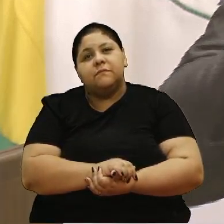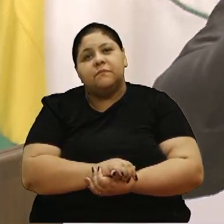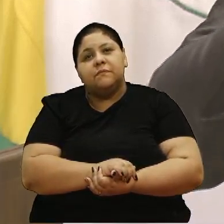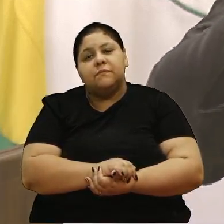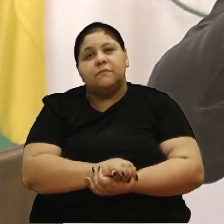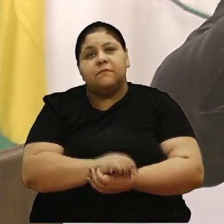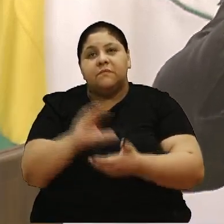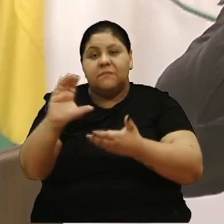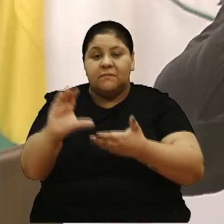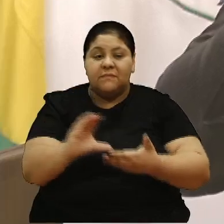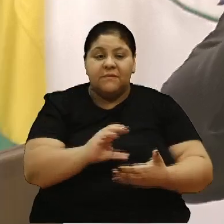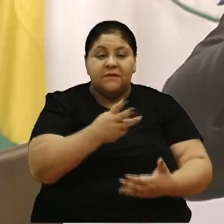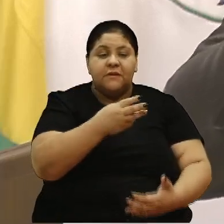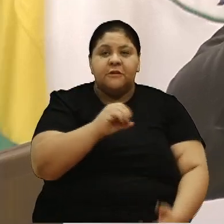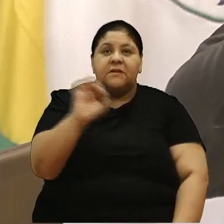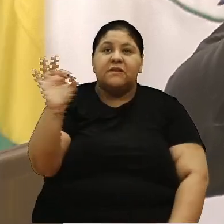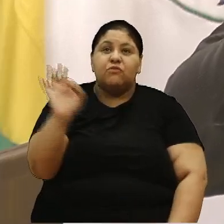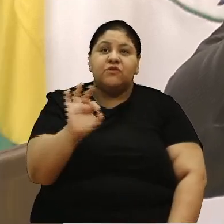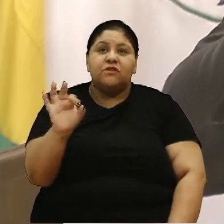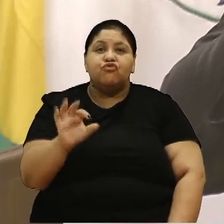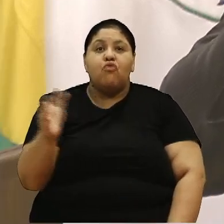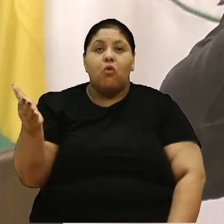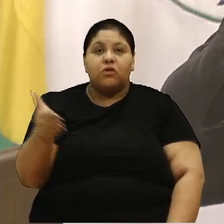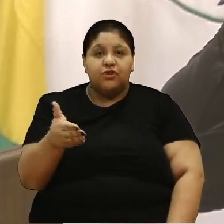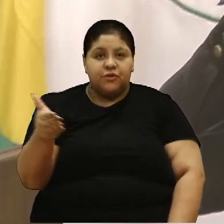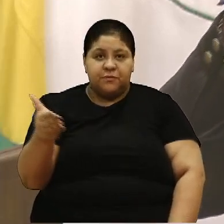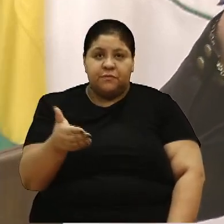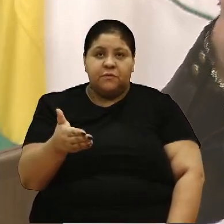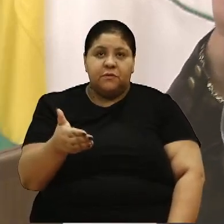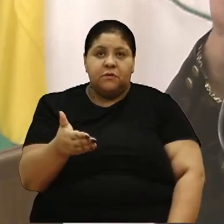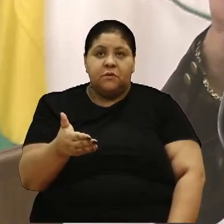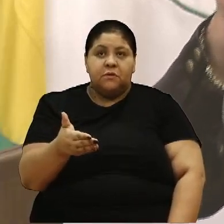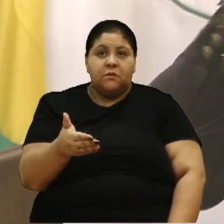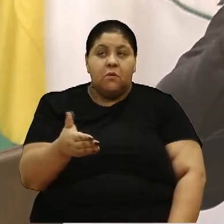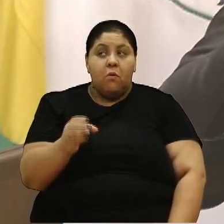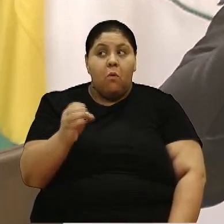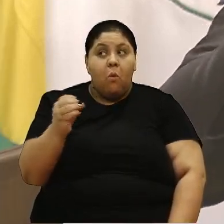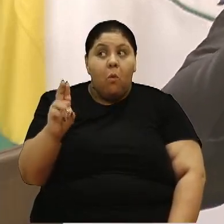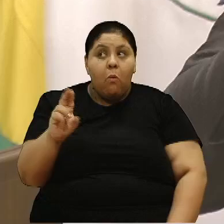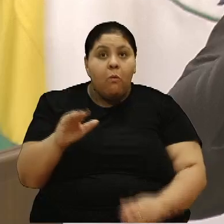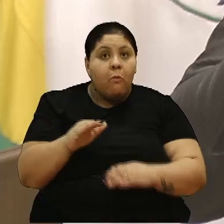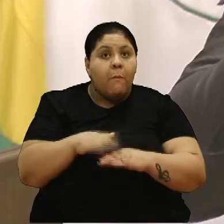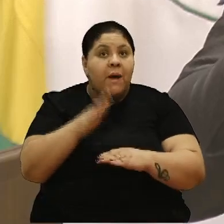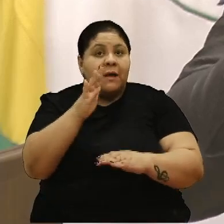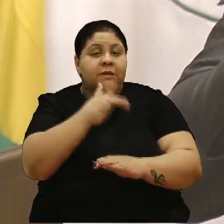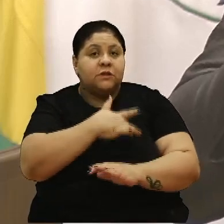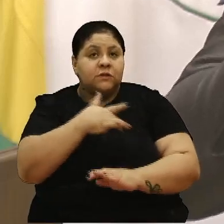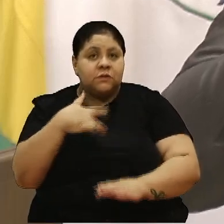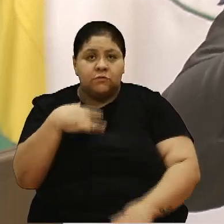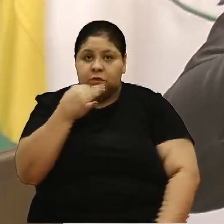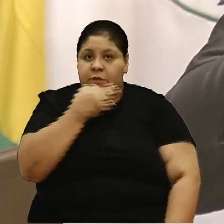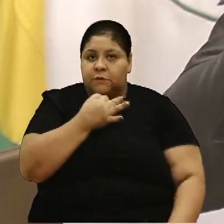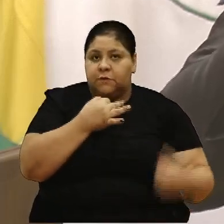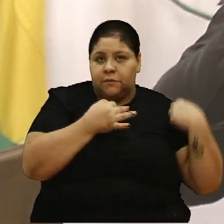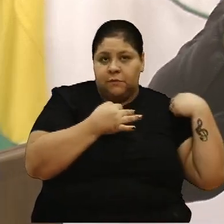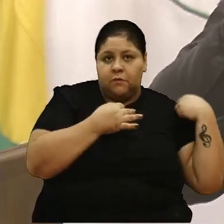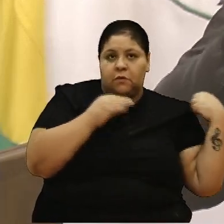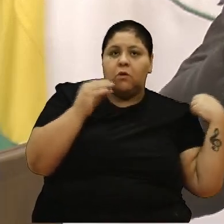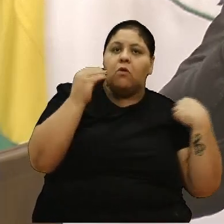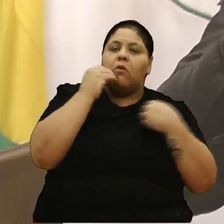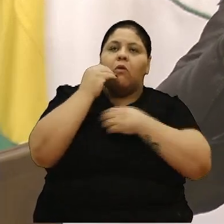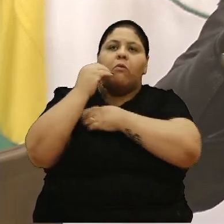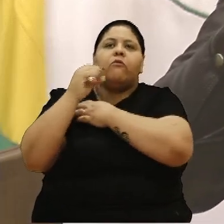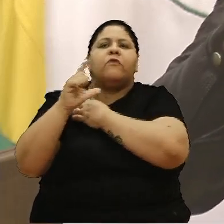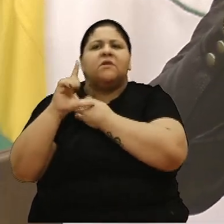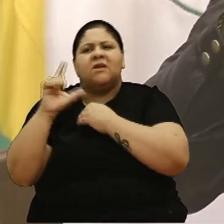ele investe 30% hoje, se não mais, na saúde de Caxias do Sul. Por óbvio, temos que